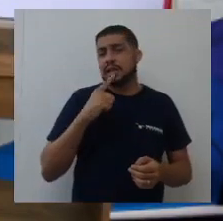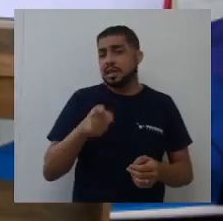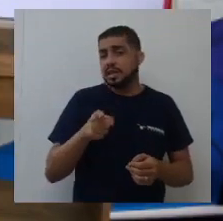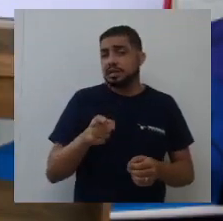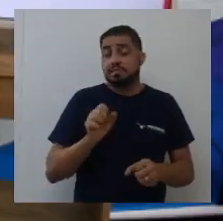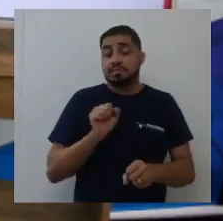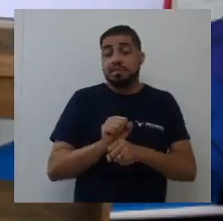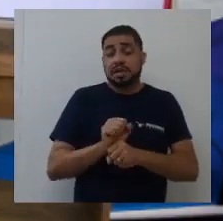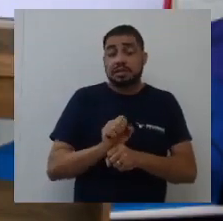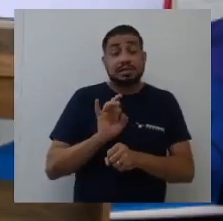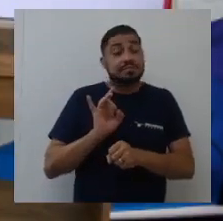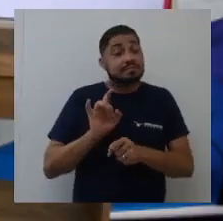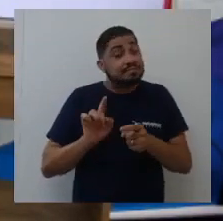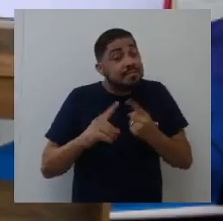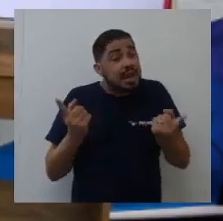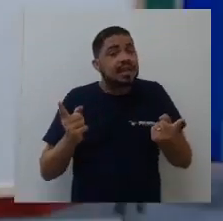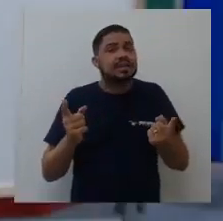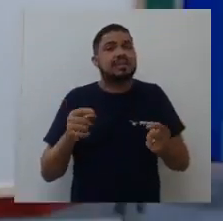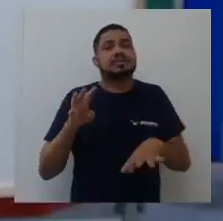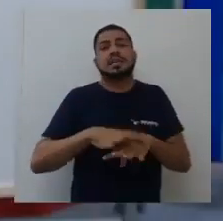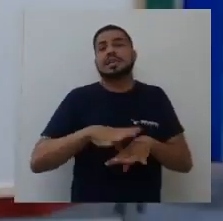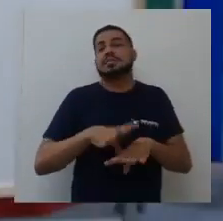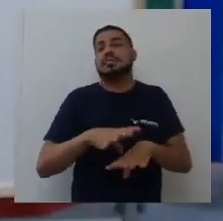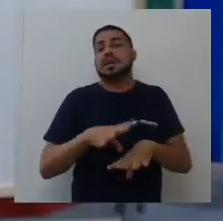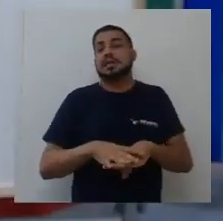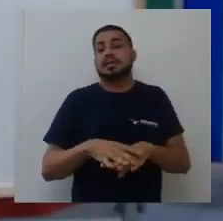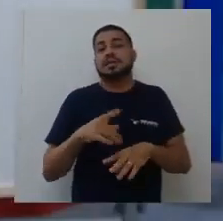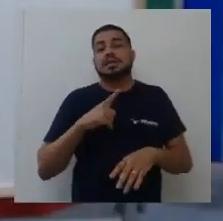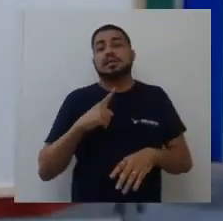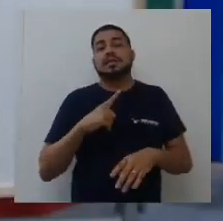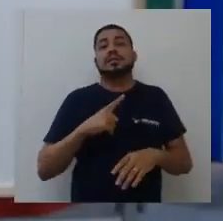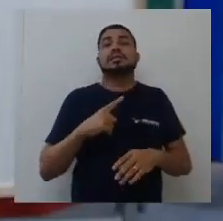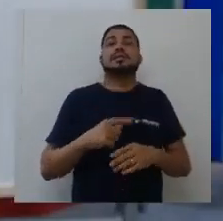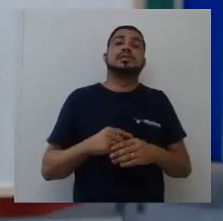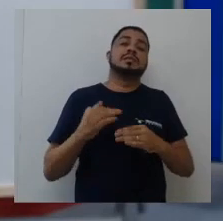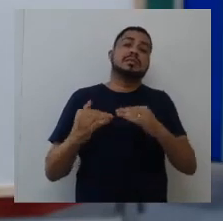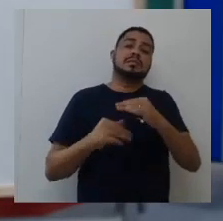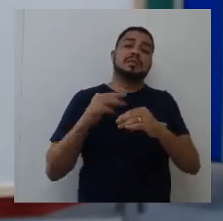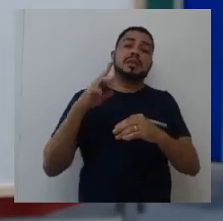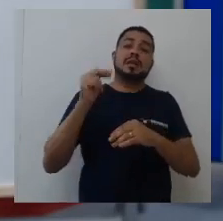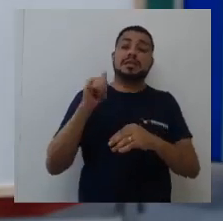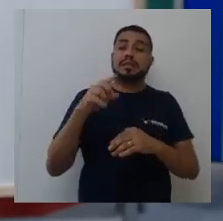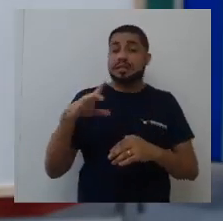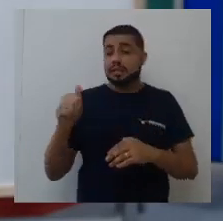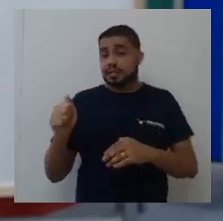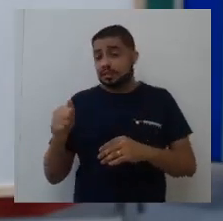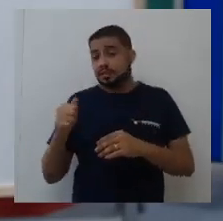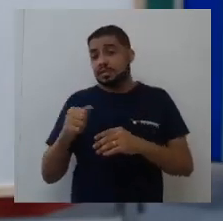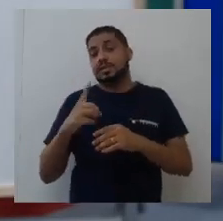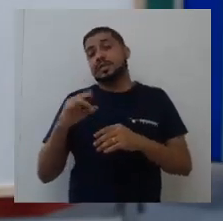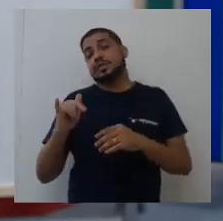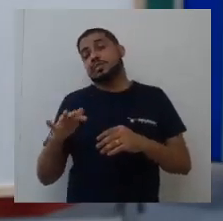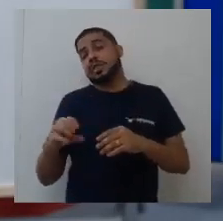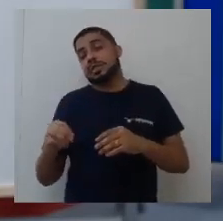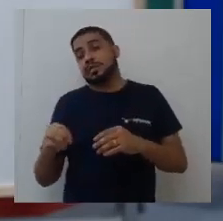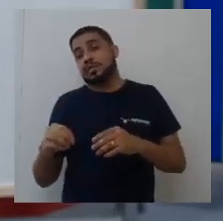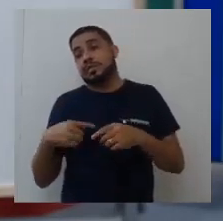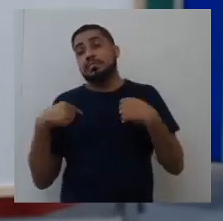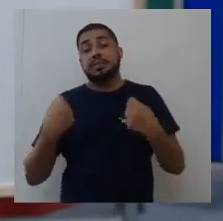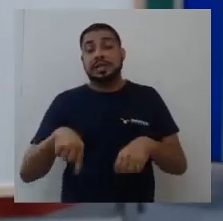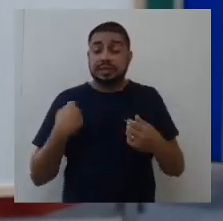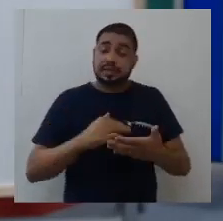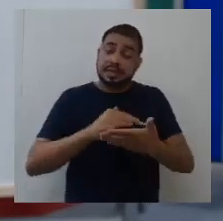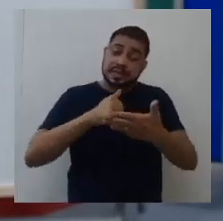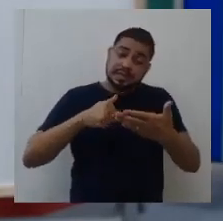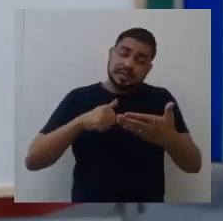parado por aí. Só, Luana, aqui em matemática, toda vez que eu tenho um radical no denominador, como você viu no 9º ano, eu tenho que tirar esse radical daqui. Eu